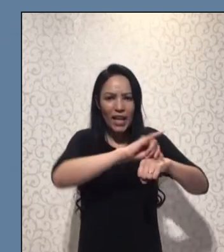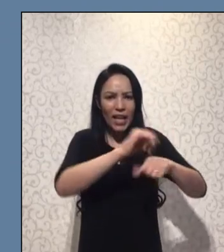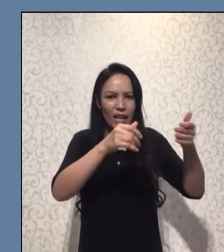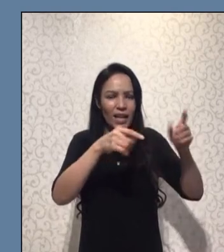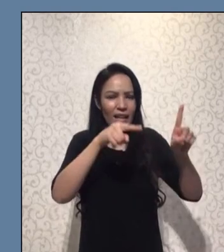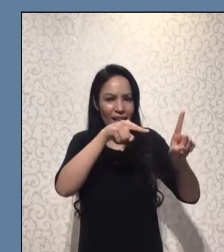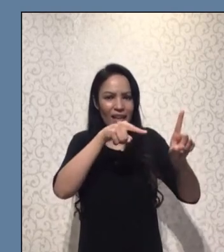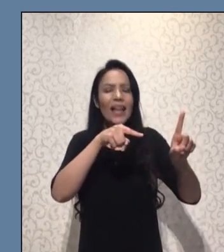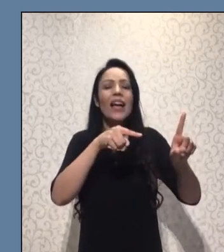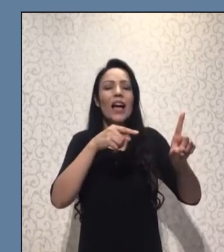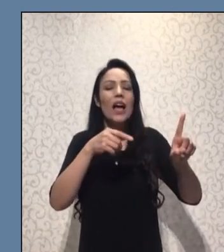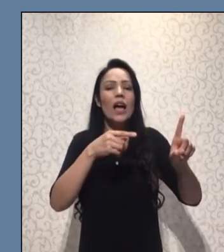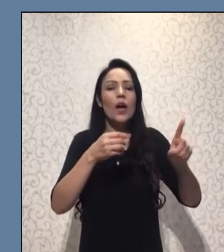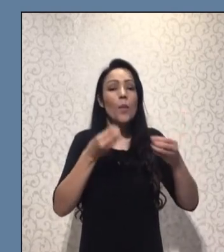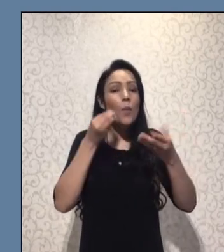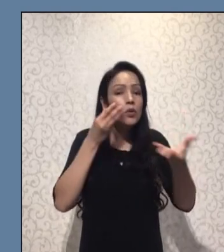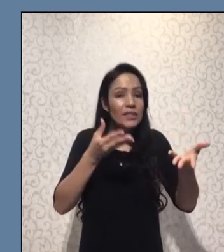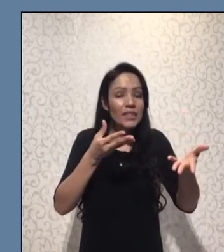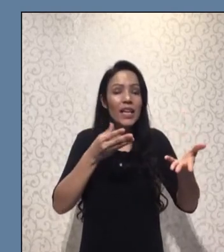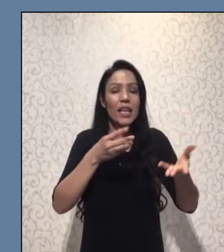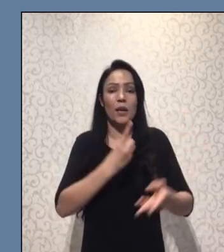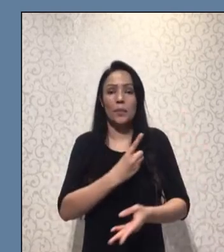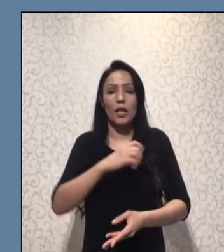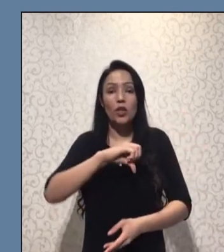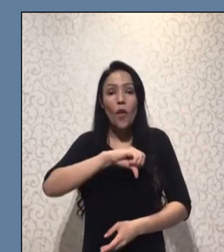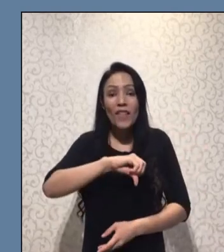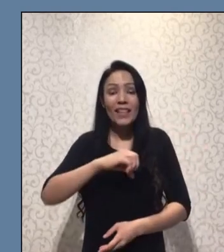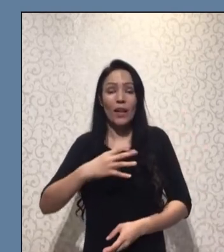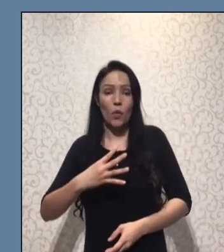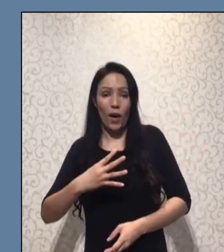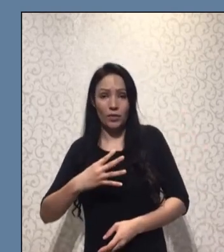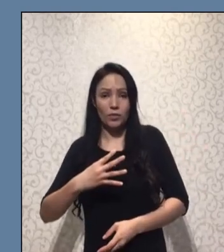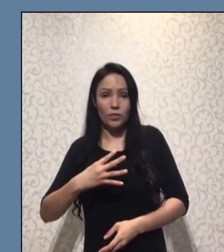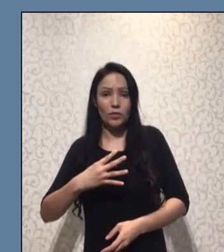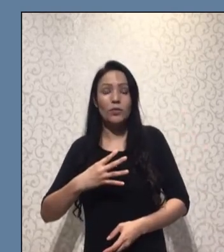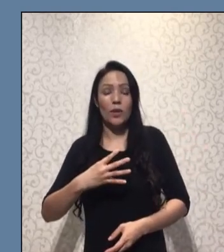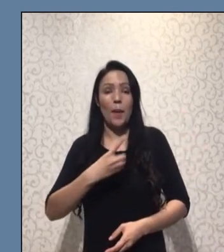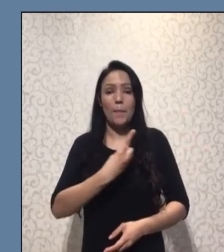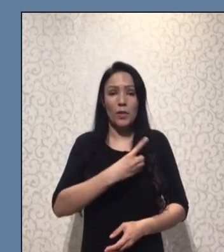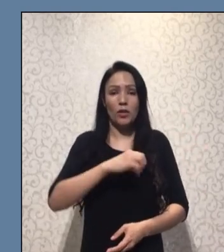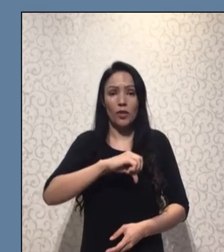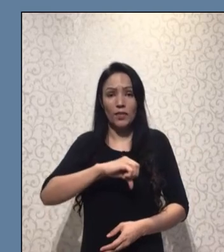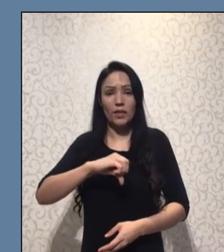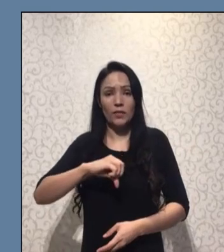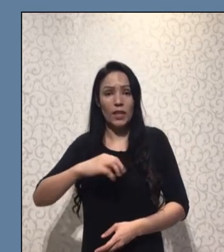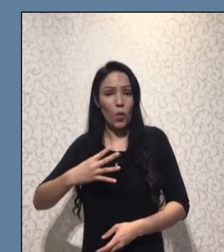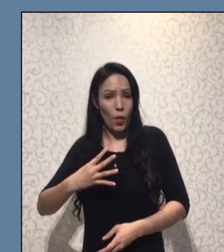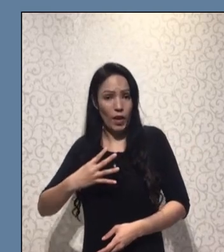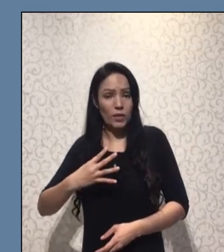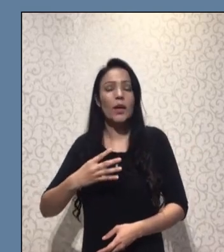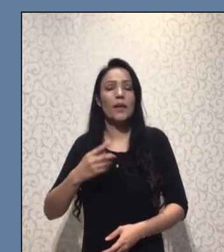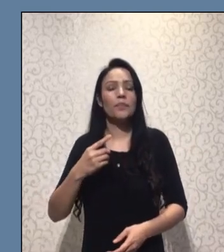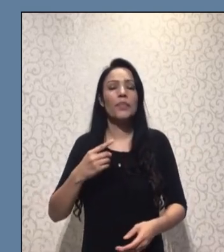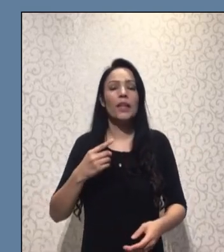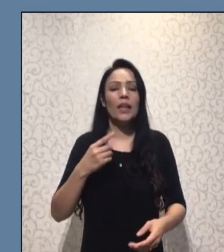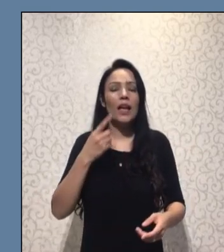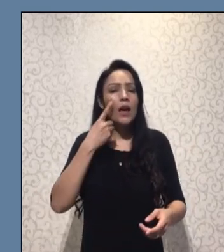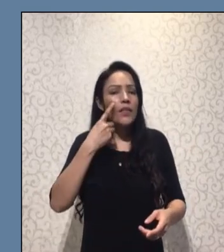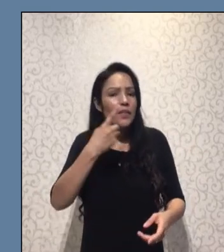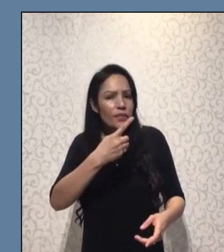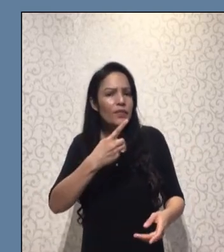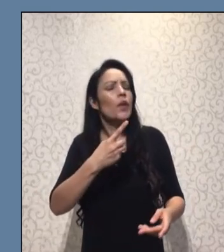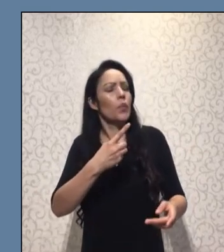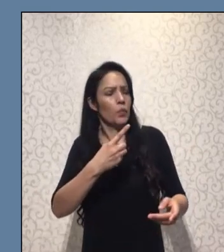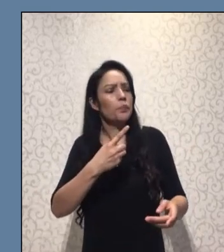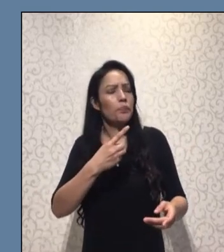94. O Emanuel Araújo viu a Rosana lá, né, na minha exposição. Chamava Fotografia Contaminada.